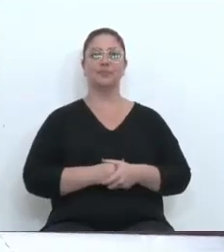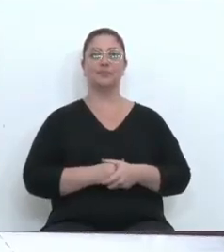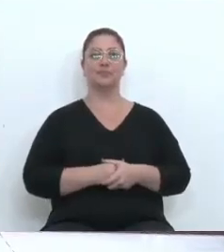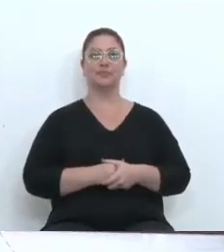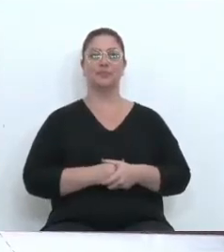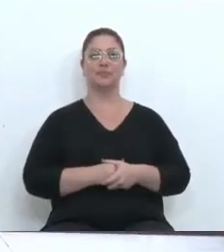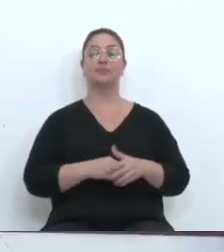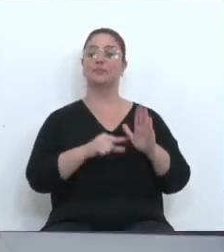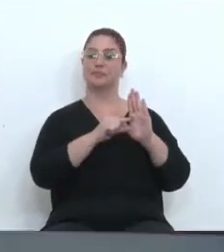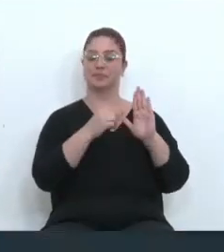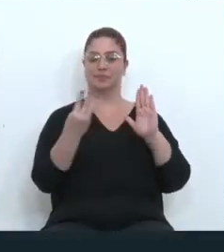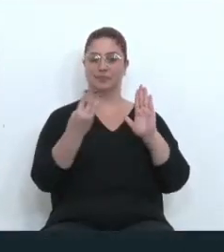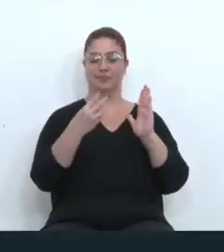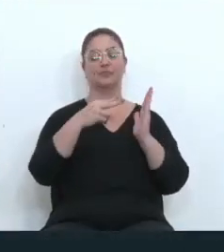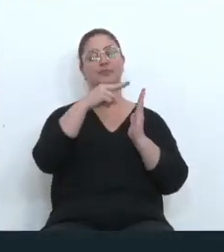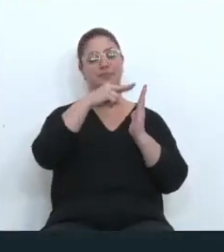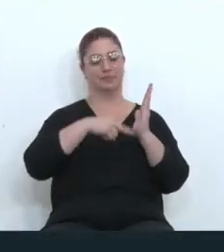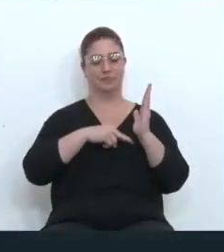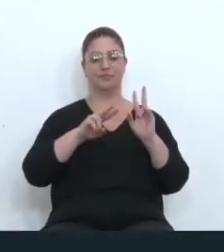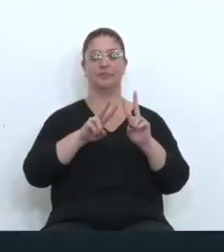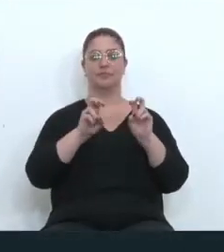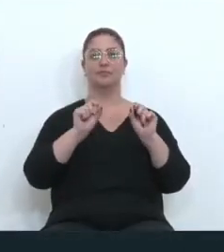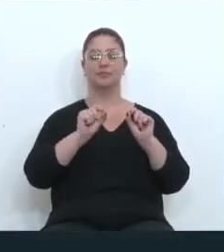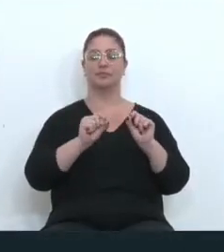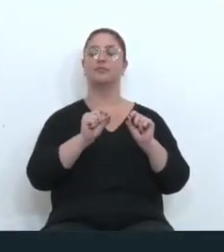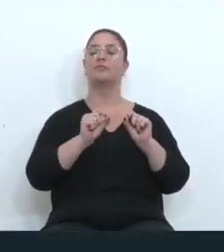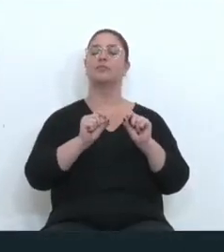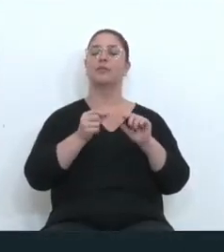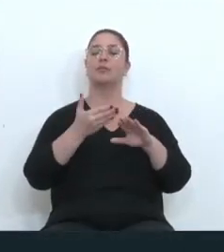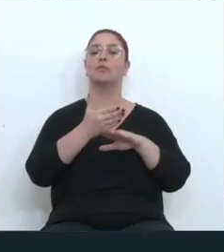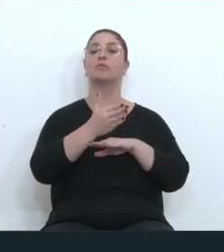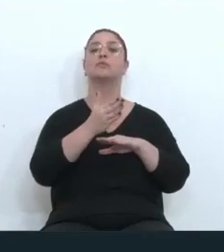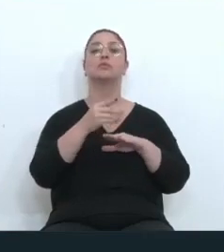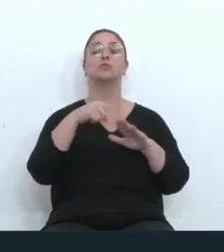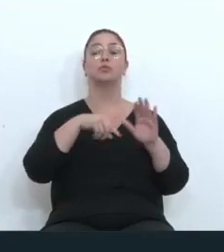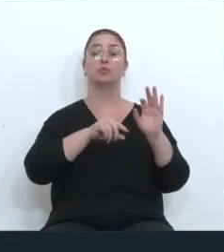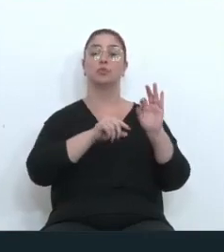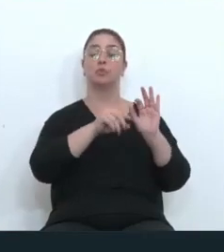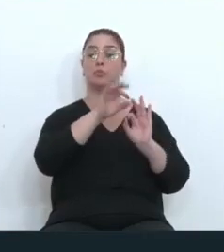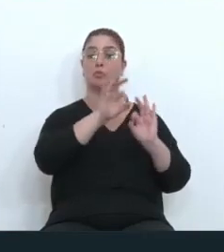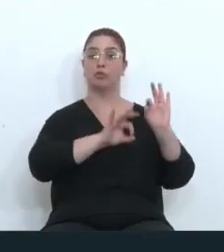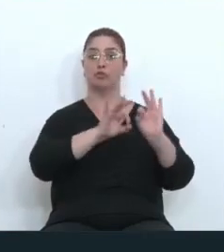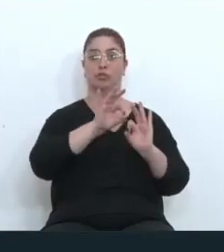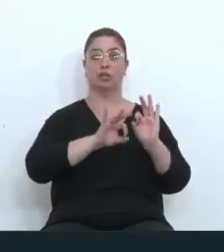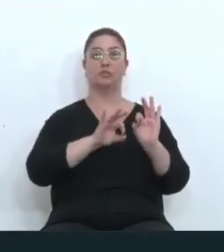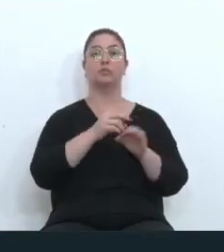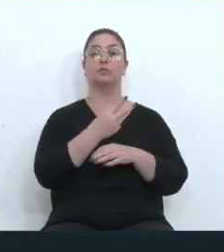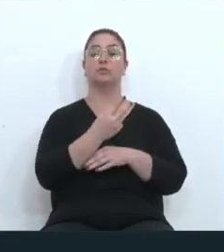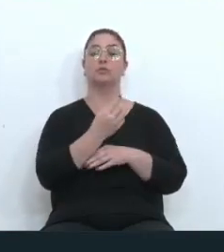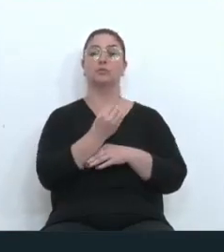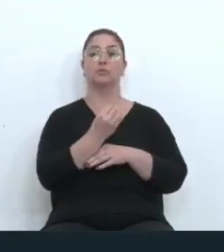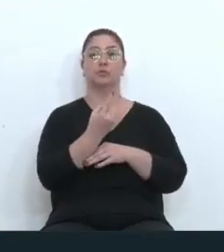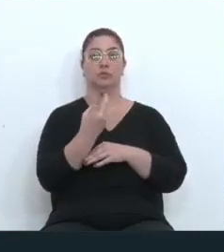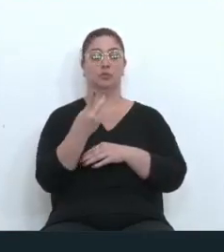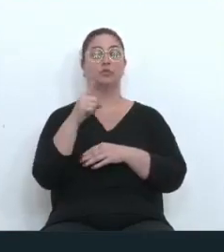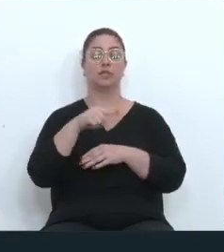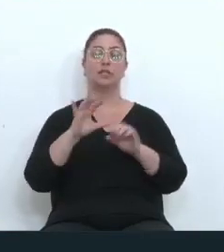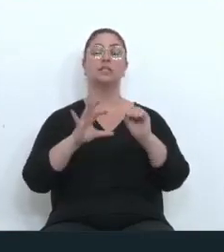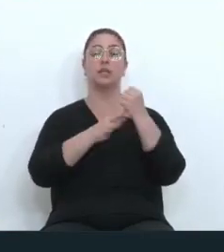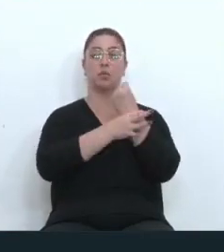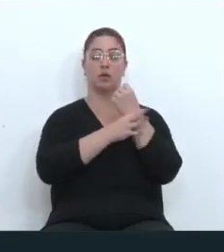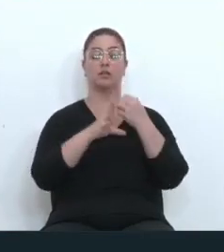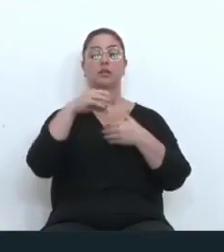tem terceiro leitura e deliberação do projeto de lei 1012 torna obrigatória a presença de segurança em todas as escolas